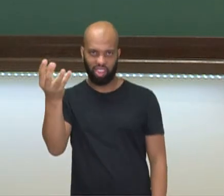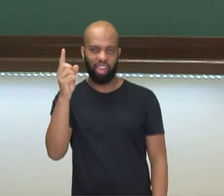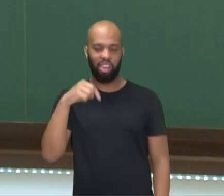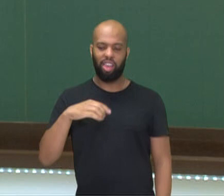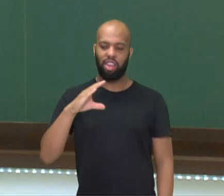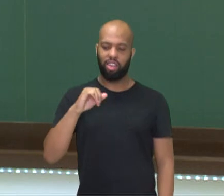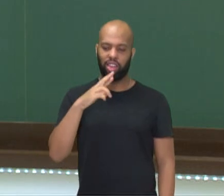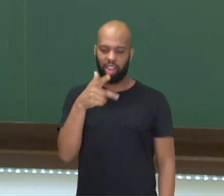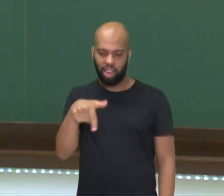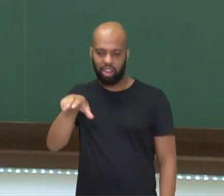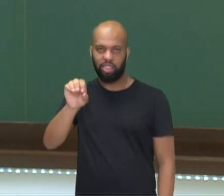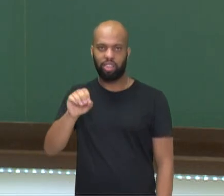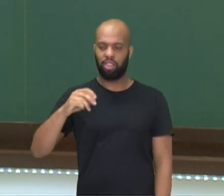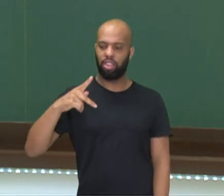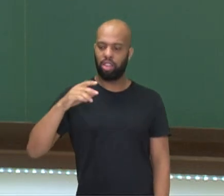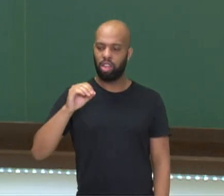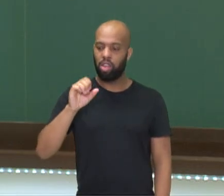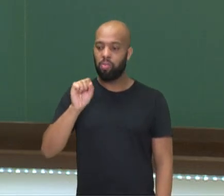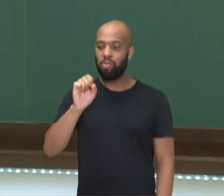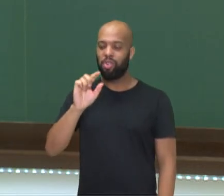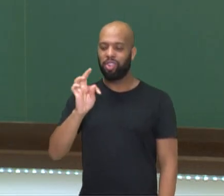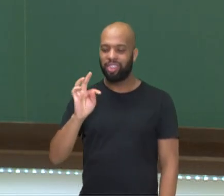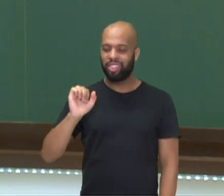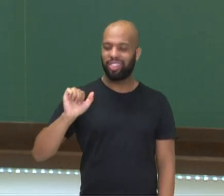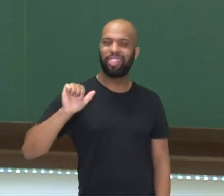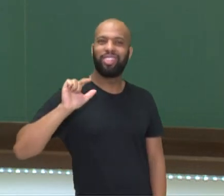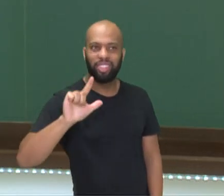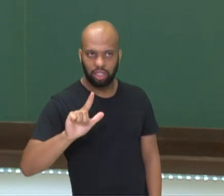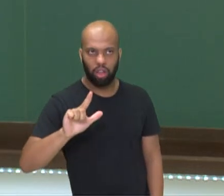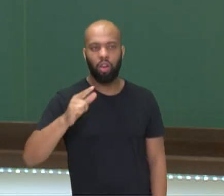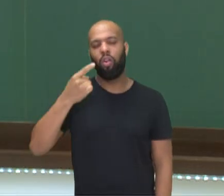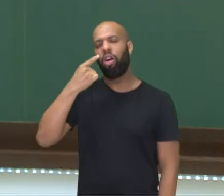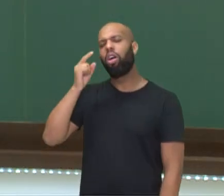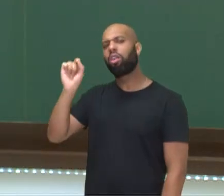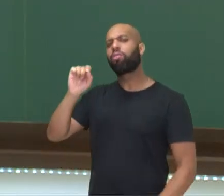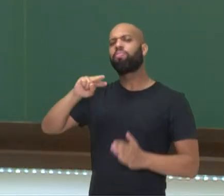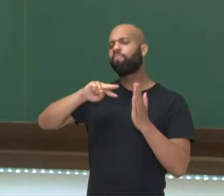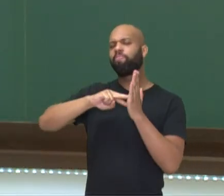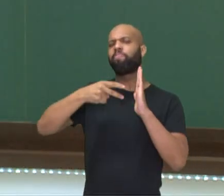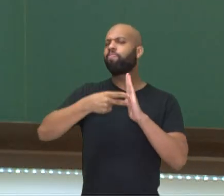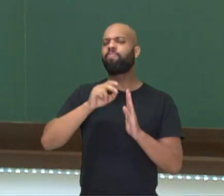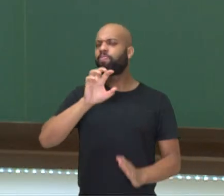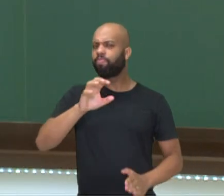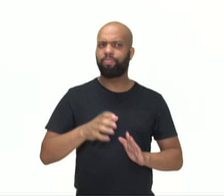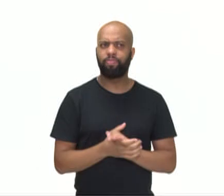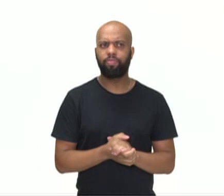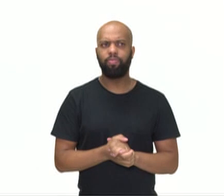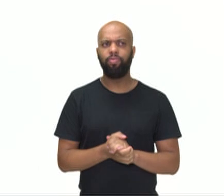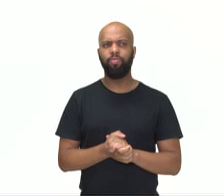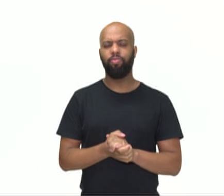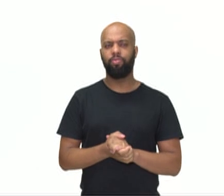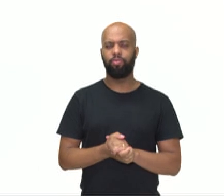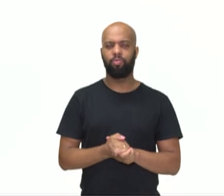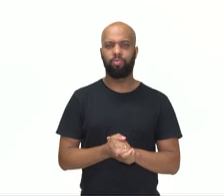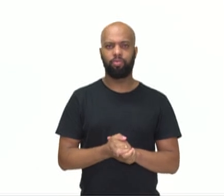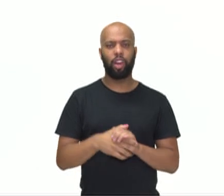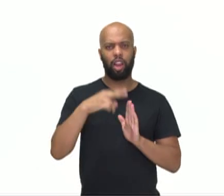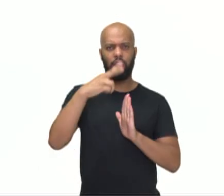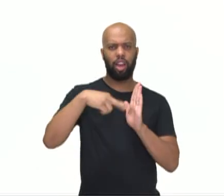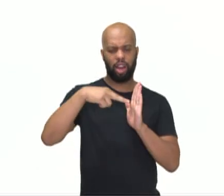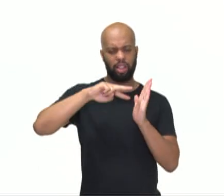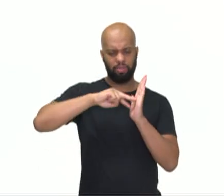cartão postal, gente? Uma tarjeta postal em espanhol. Então, la postal o